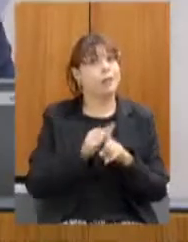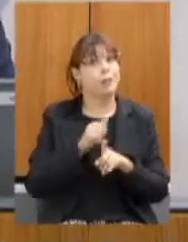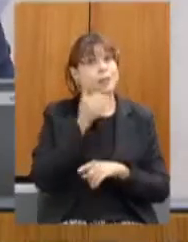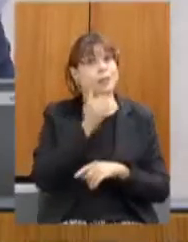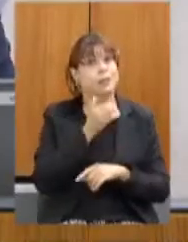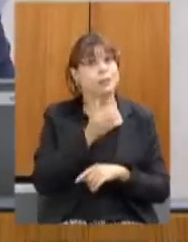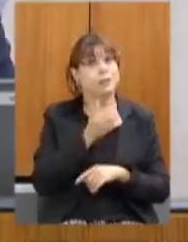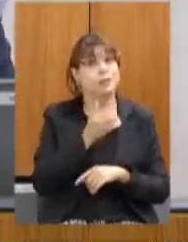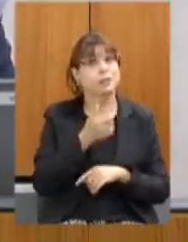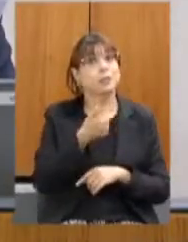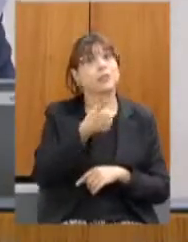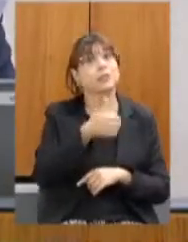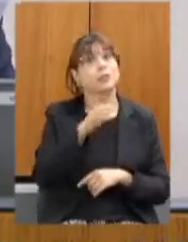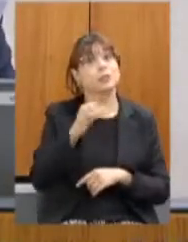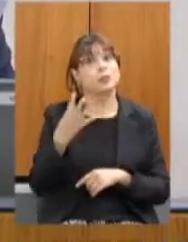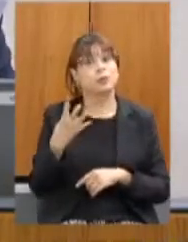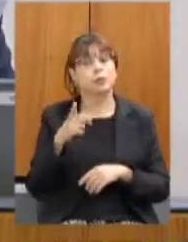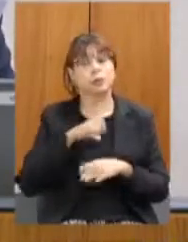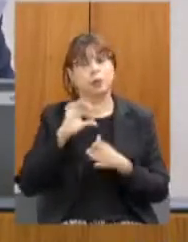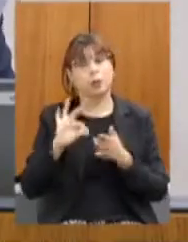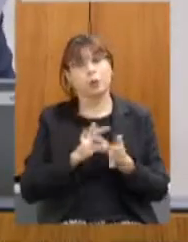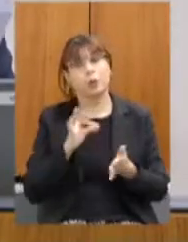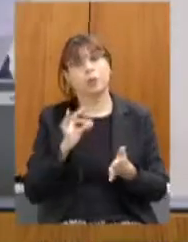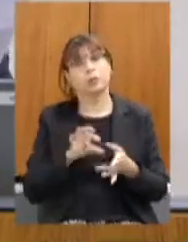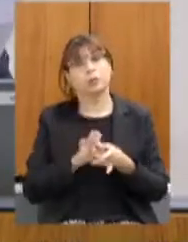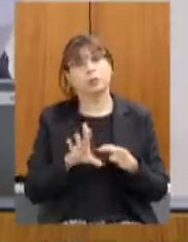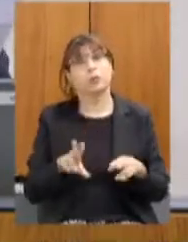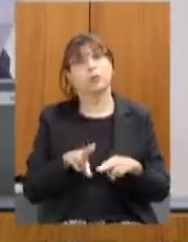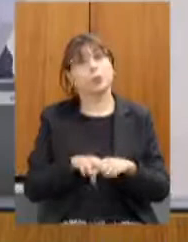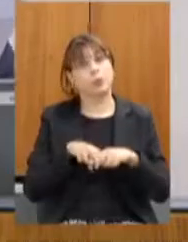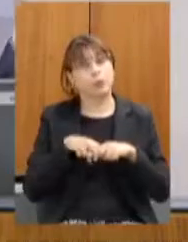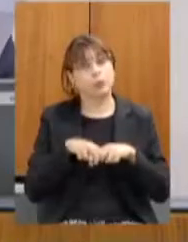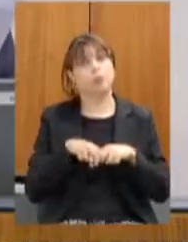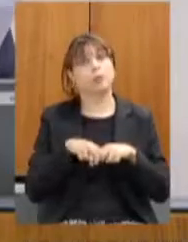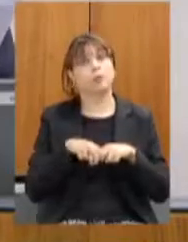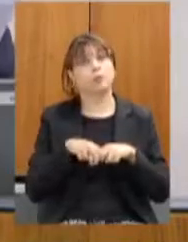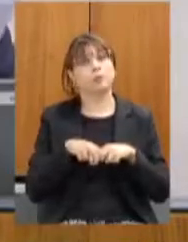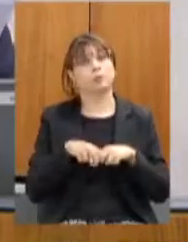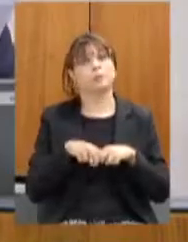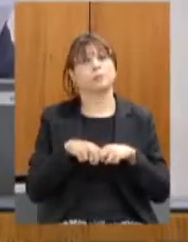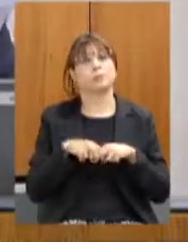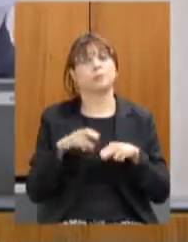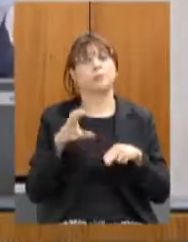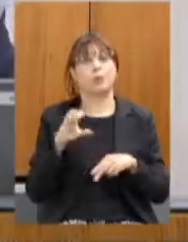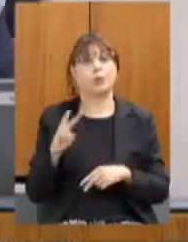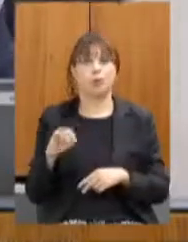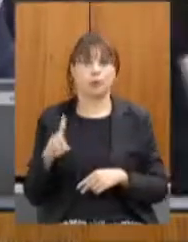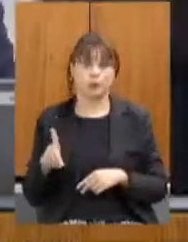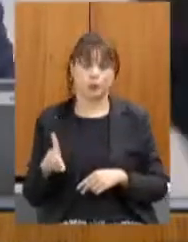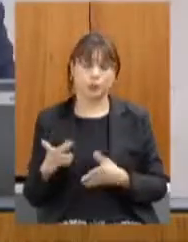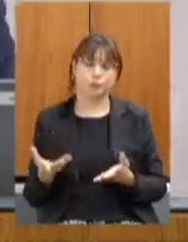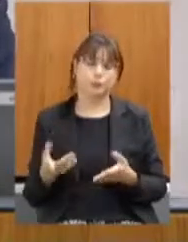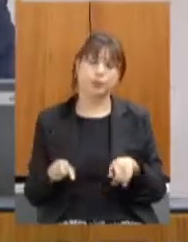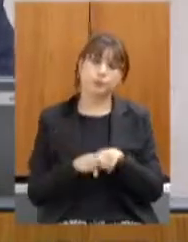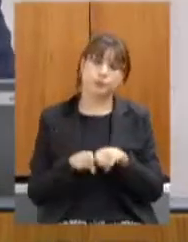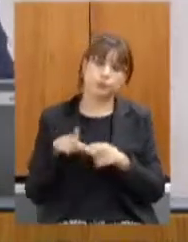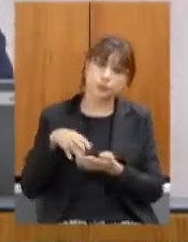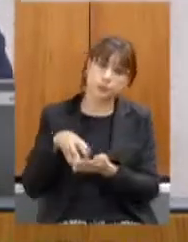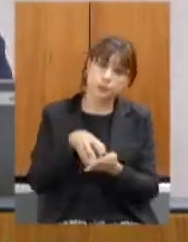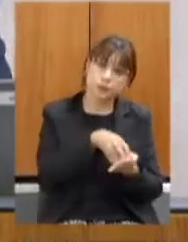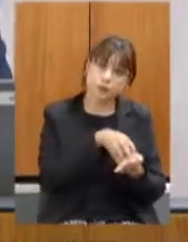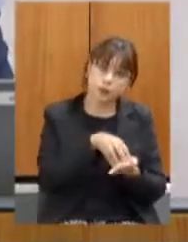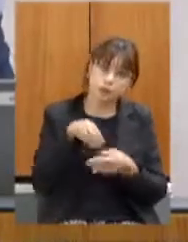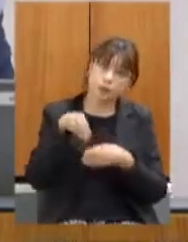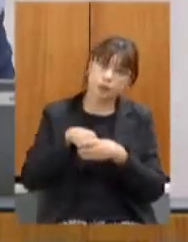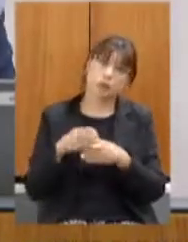194 contratos autorizados em decorrência da convide e é importante ressaltar que vários setores do hospital possui